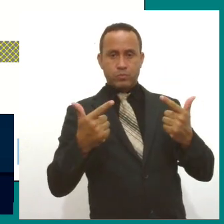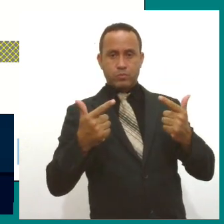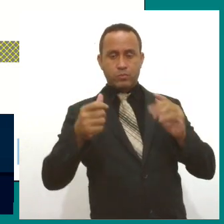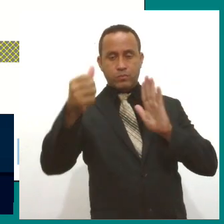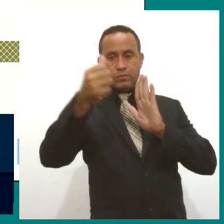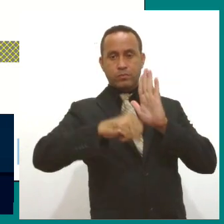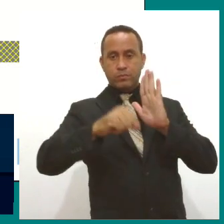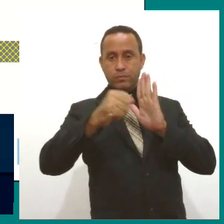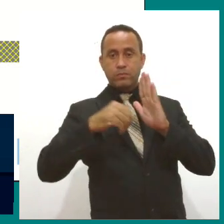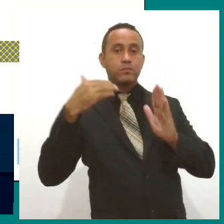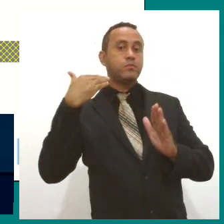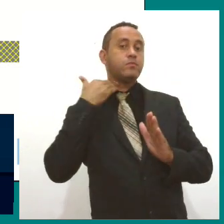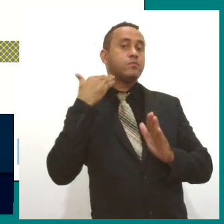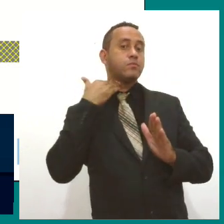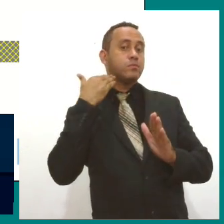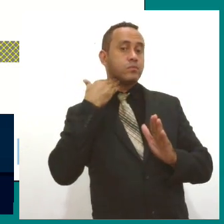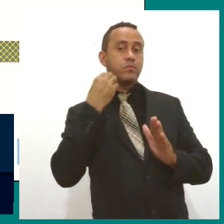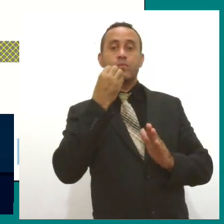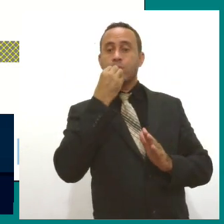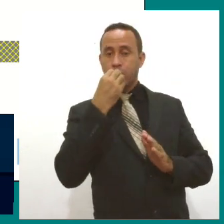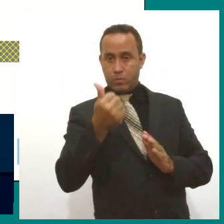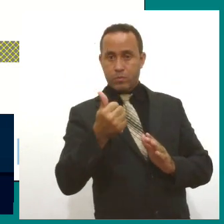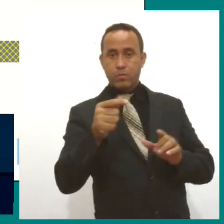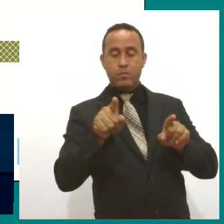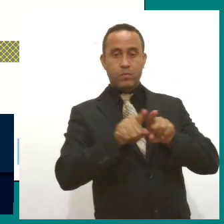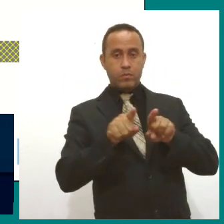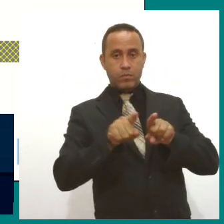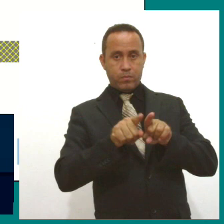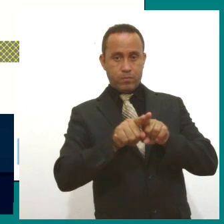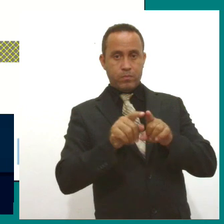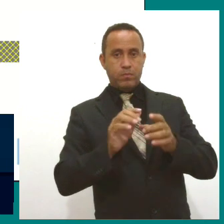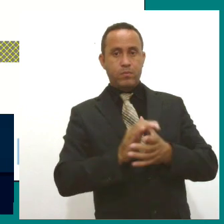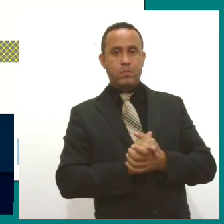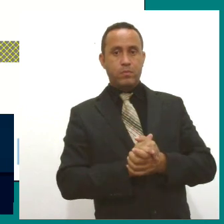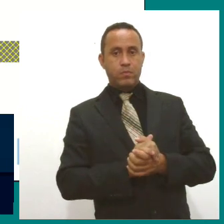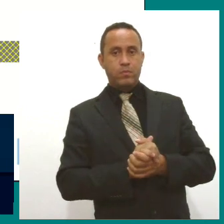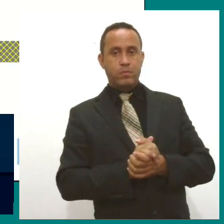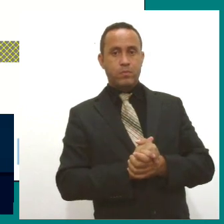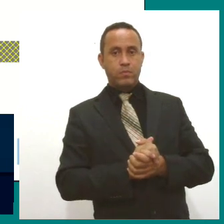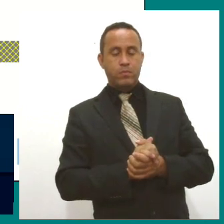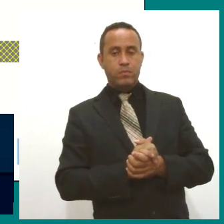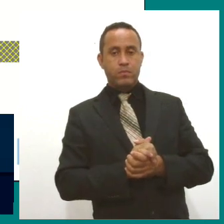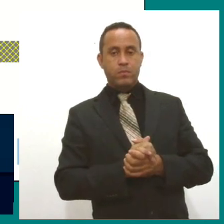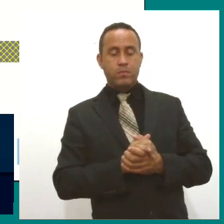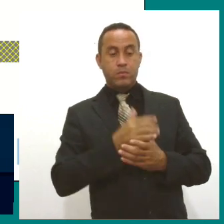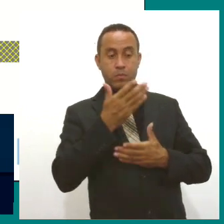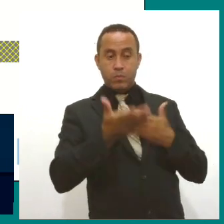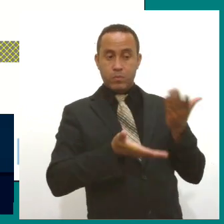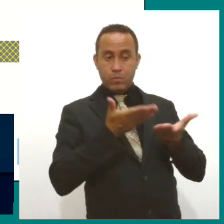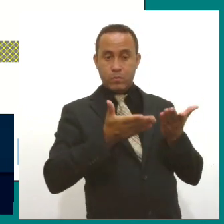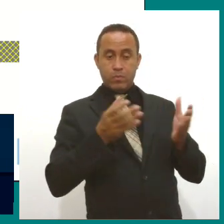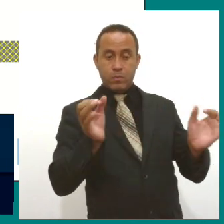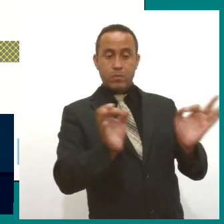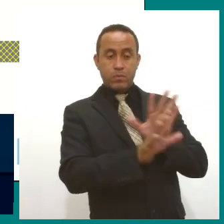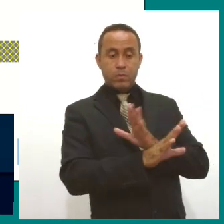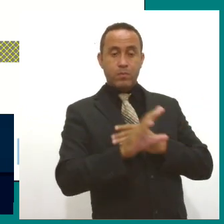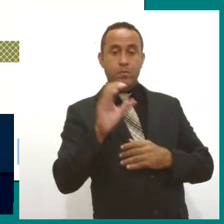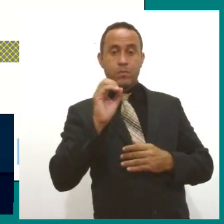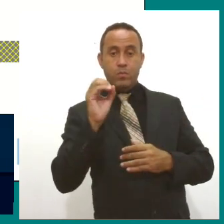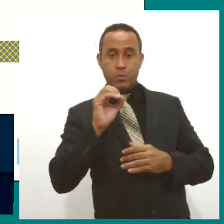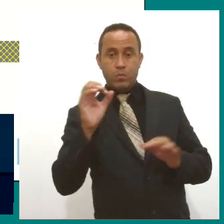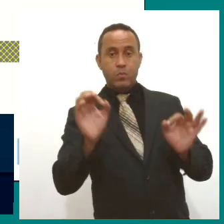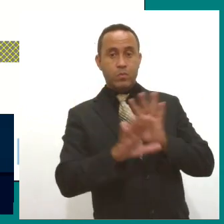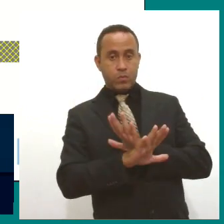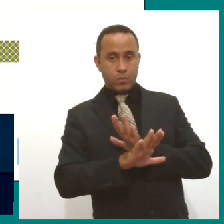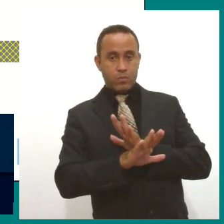avaliação que o banco fez é uma avaliação muito relevante, muito positiva. E ele foi concluído agora em outubro. Mas desse Água